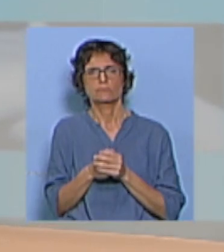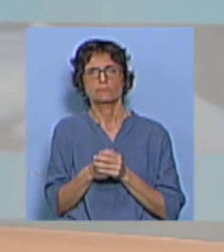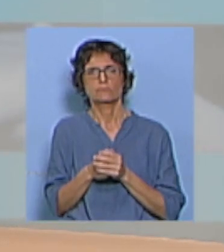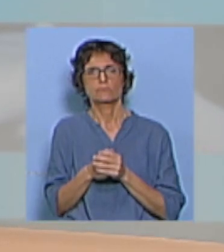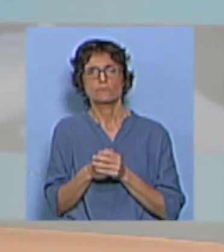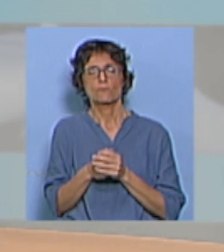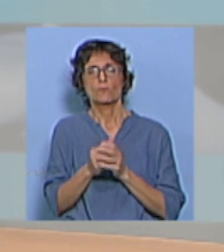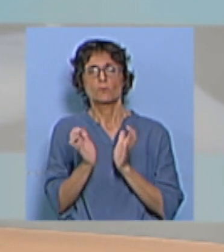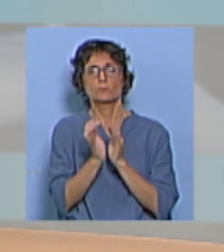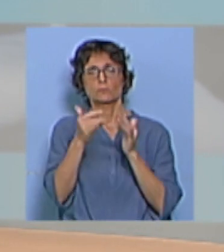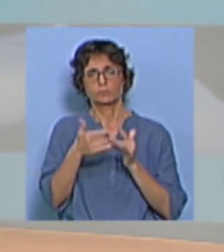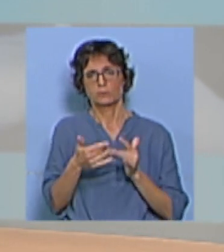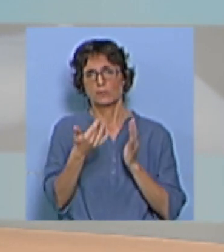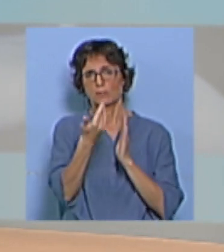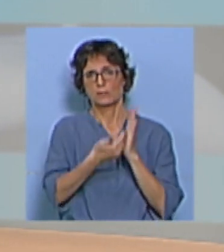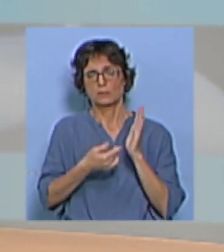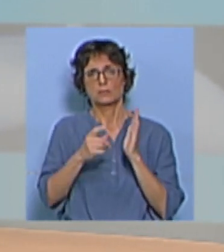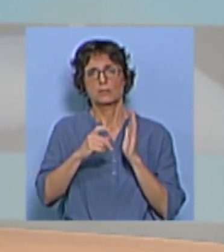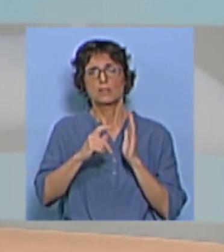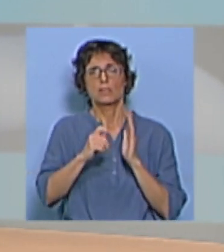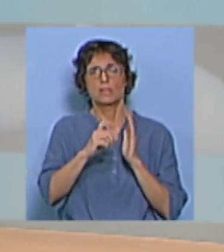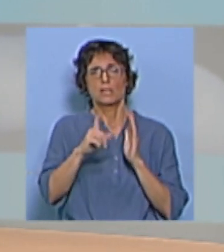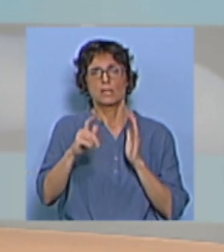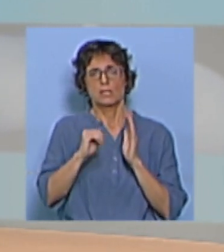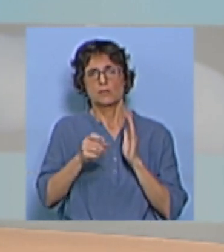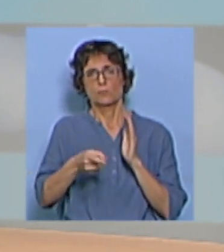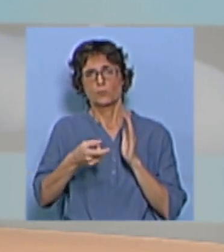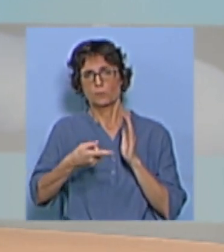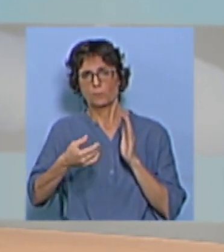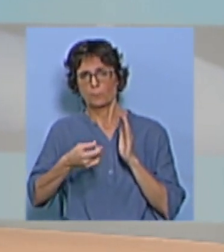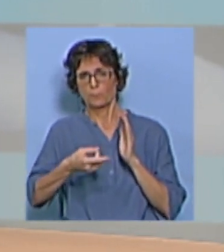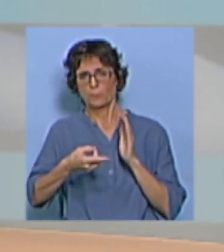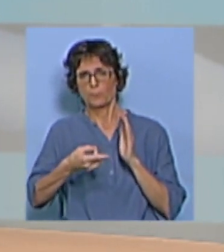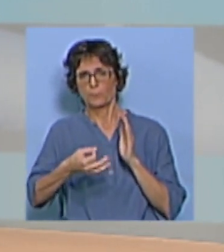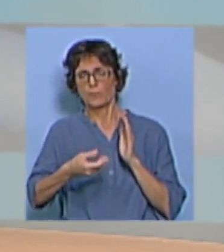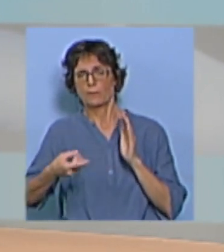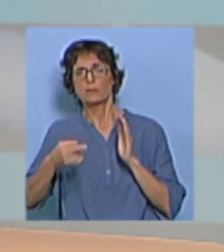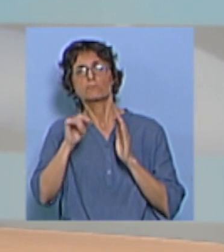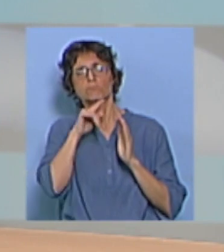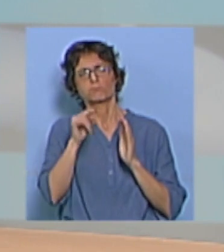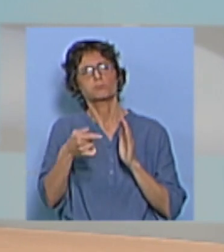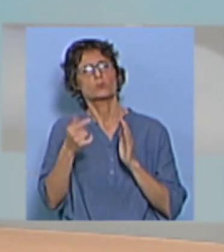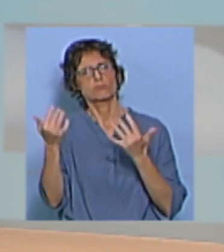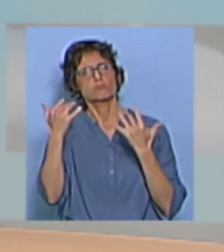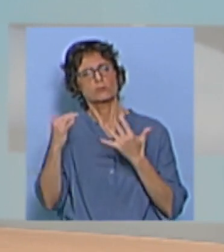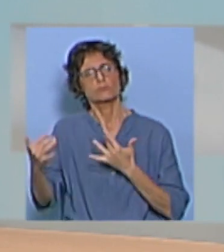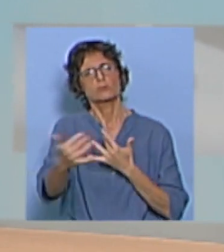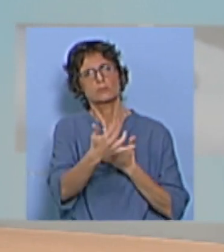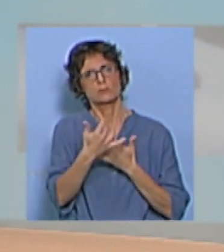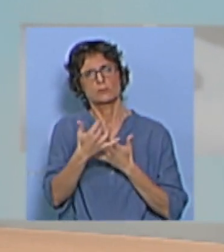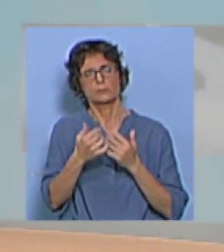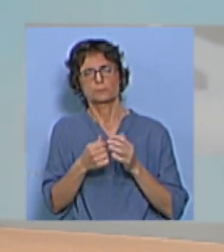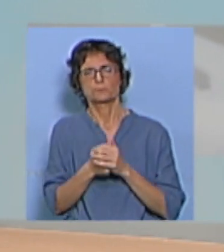No portal da agência Eclésia, em agência.eclésia.pt, pode acompanhar estas e outras notícias que atualizamos